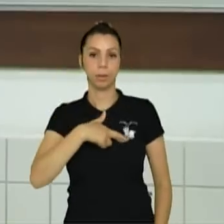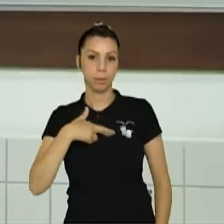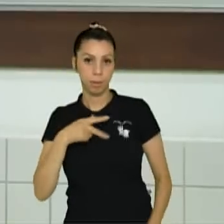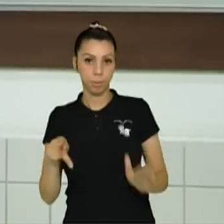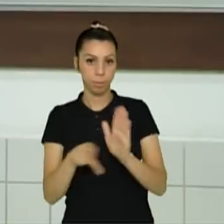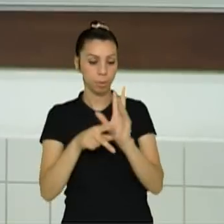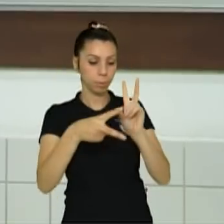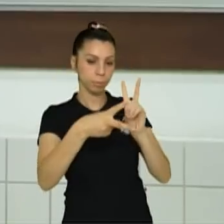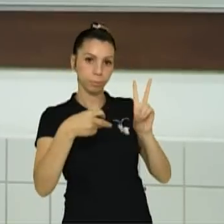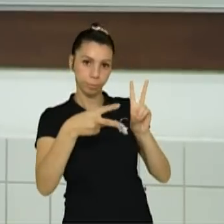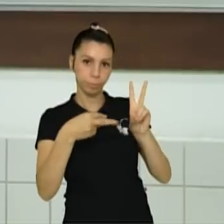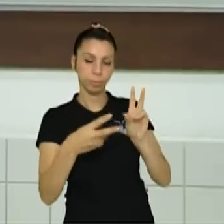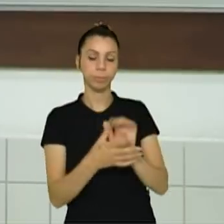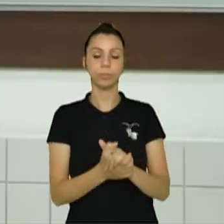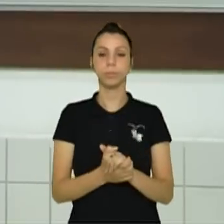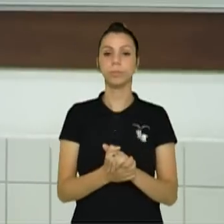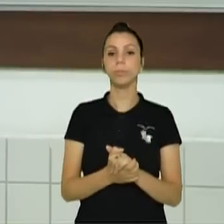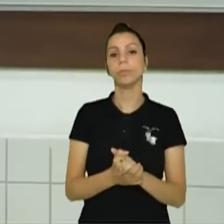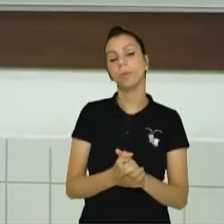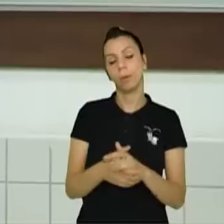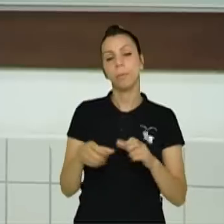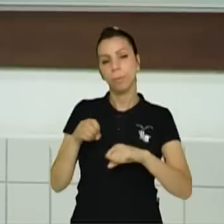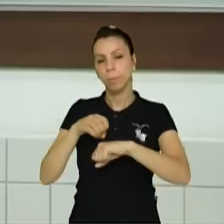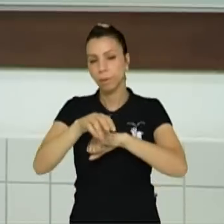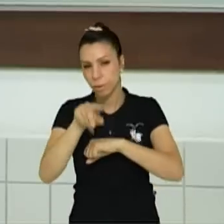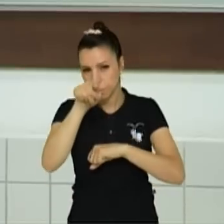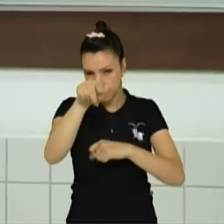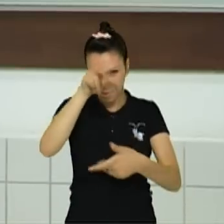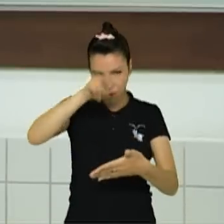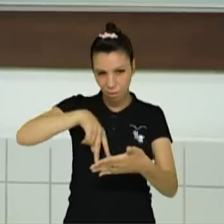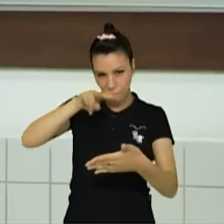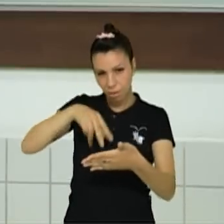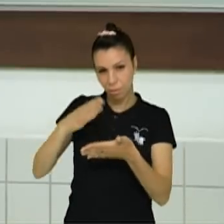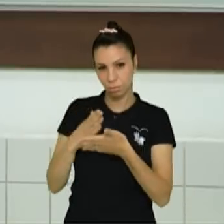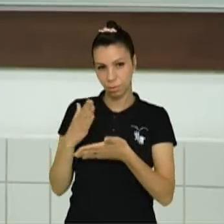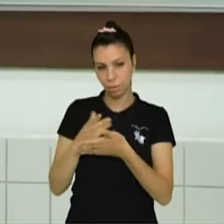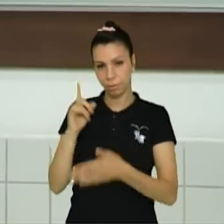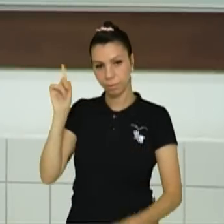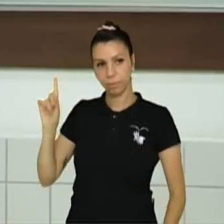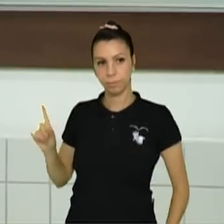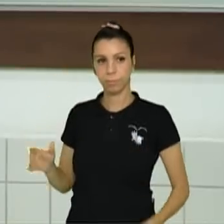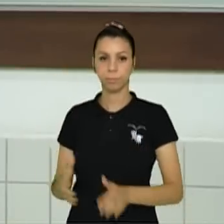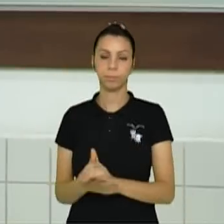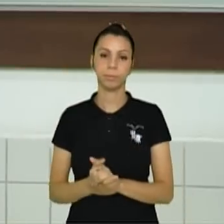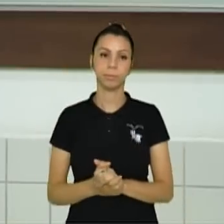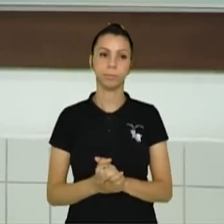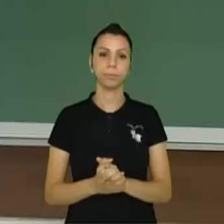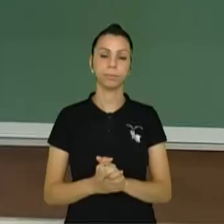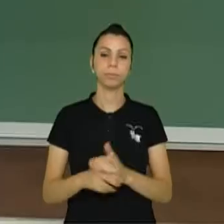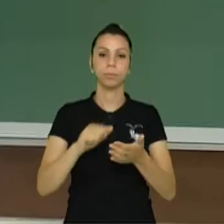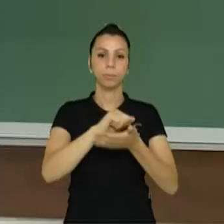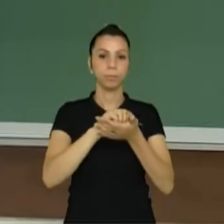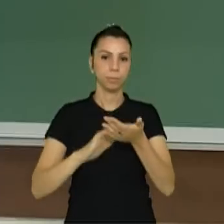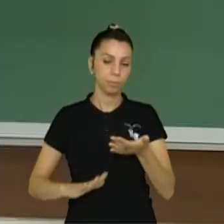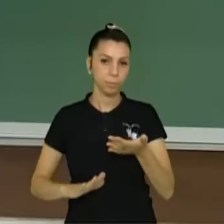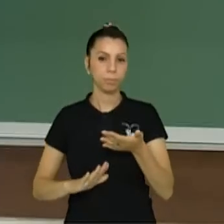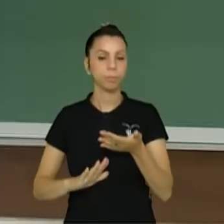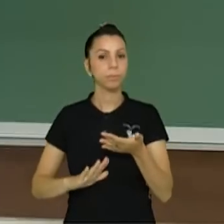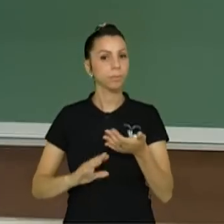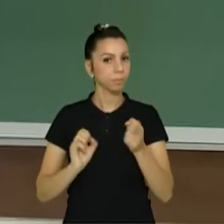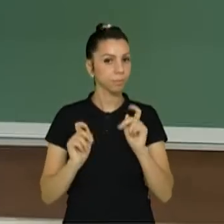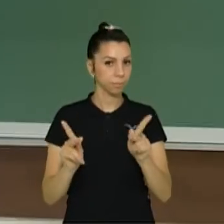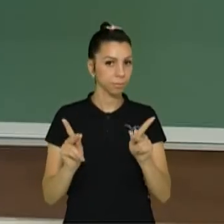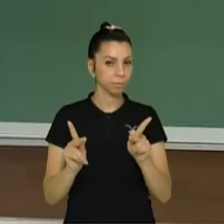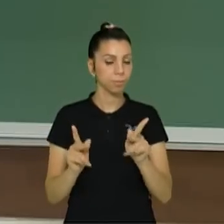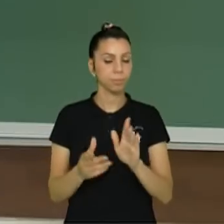indianista, ok? Então fica a sugestão também de obra para leitura, muito bem? Vamos agora para a nossa atividade,